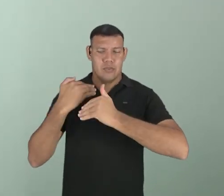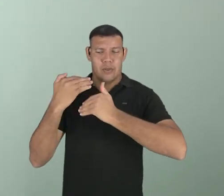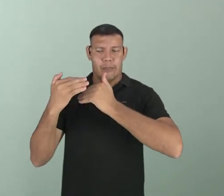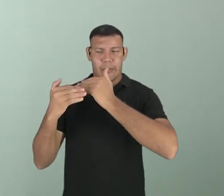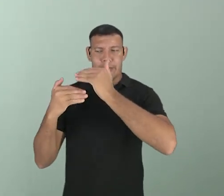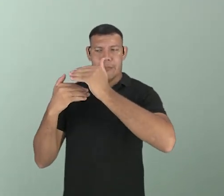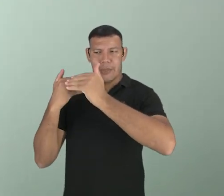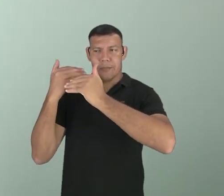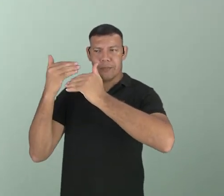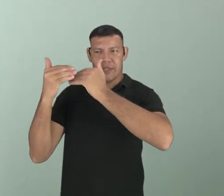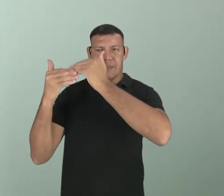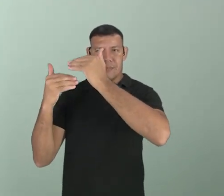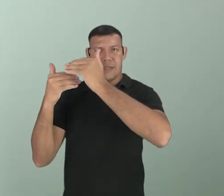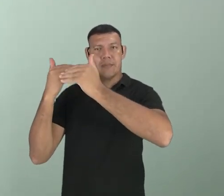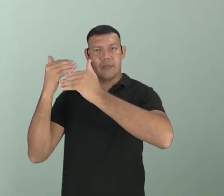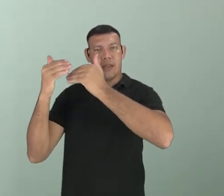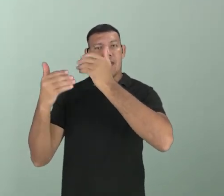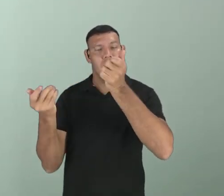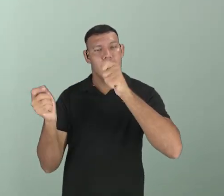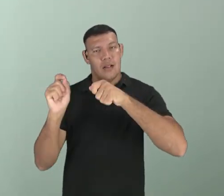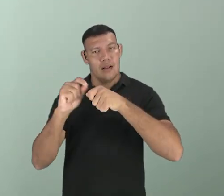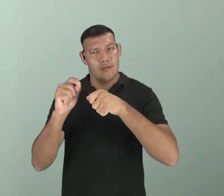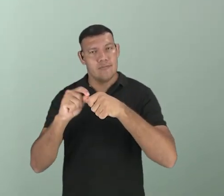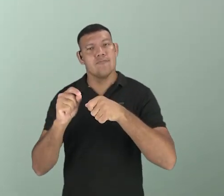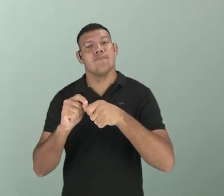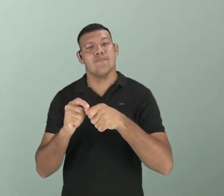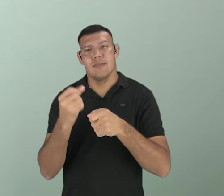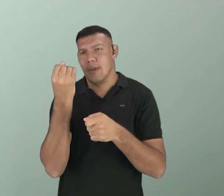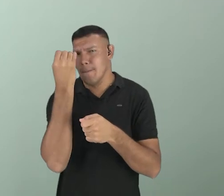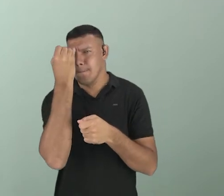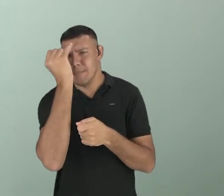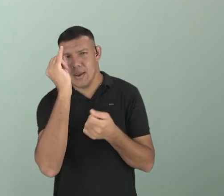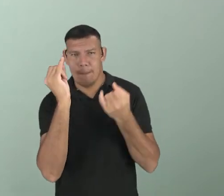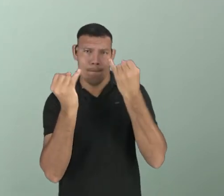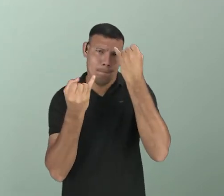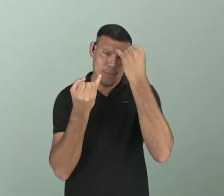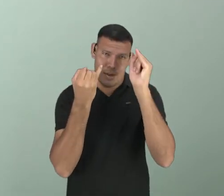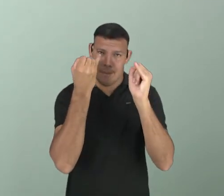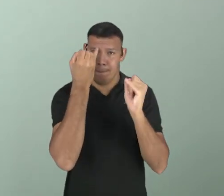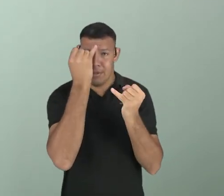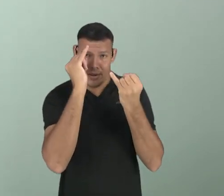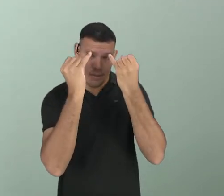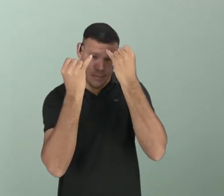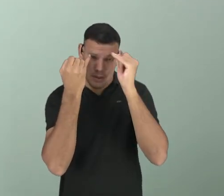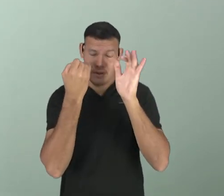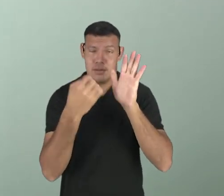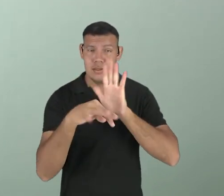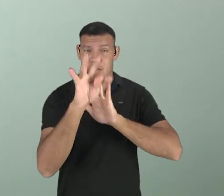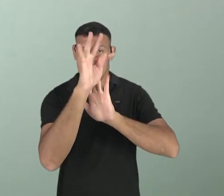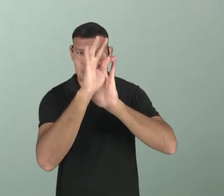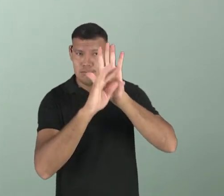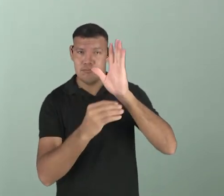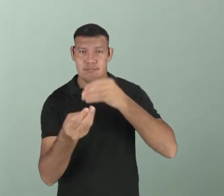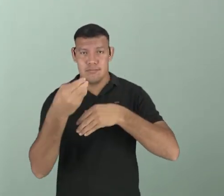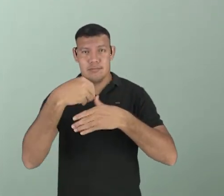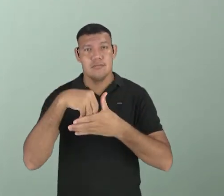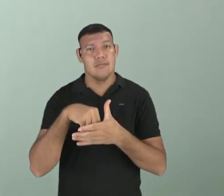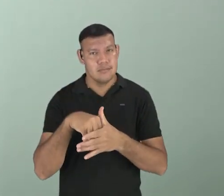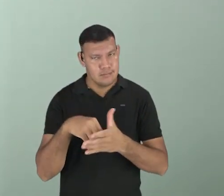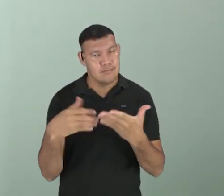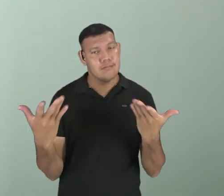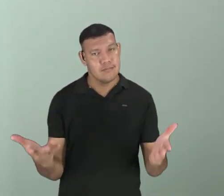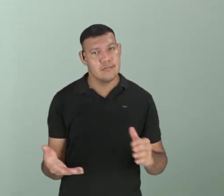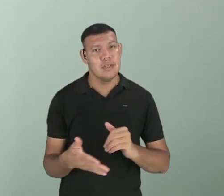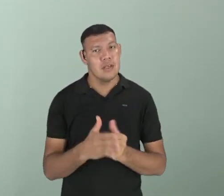aos poucos, conseguindo construir as suas ideias dentro do seu texto ali, tá? Então faça